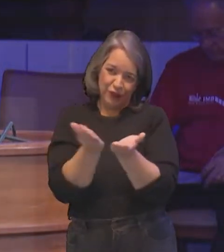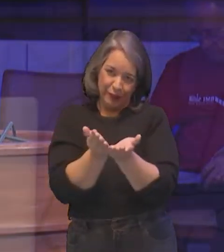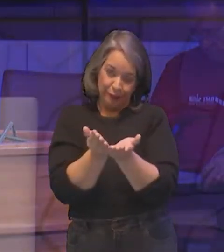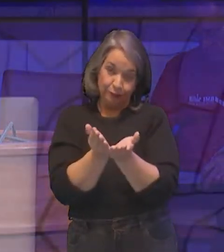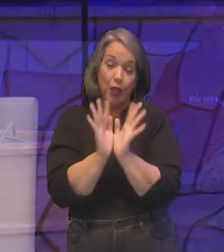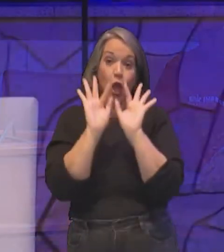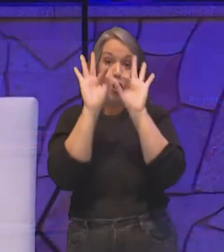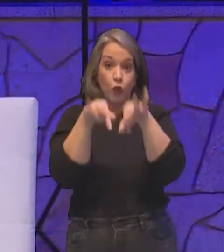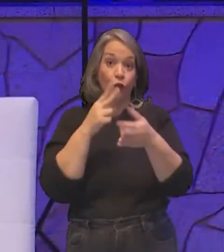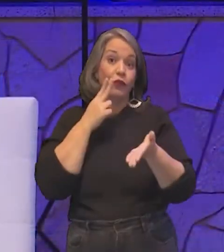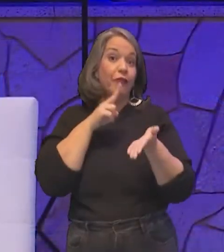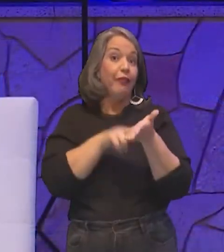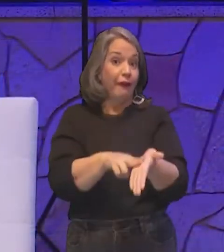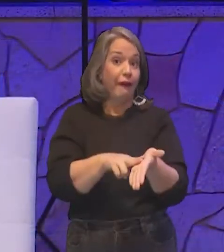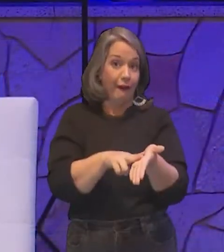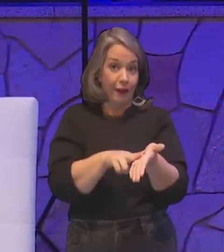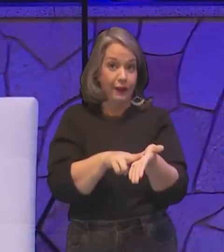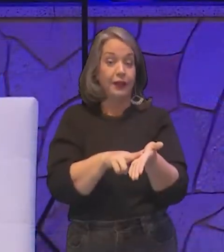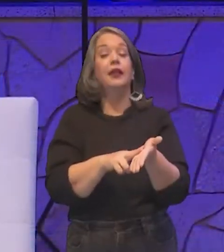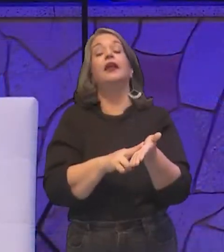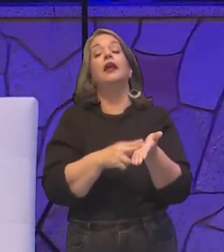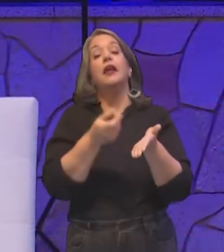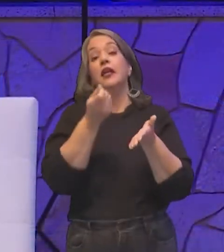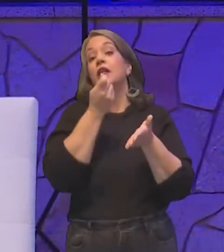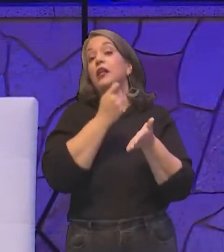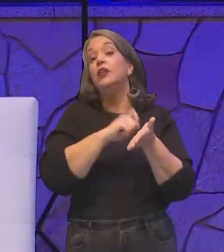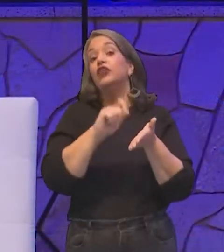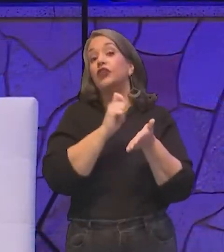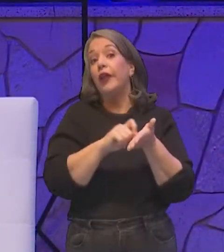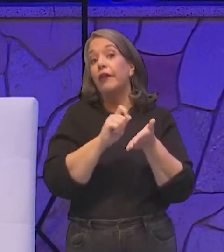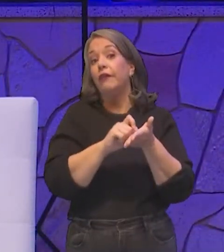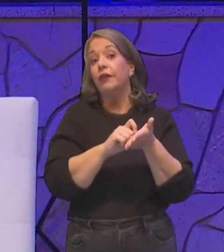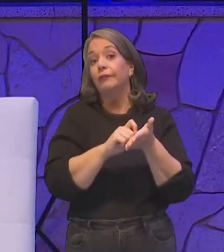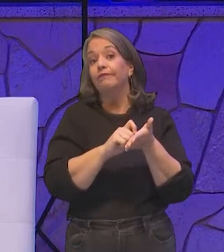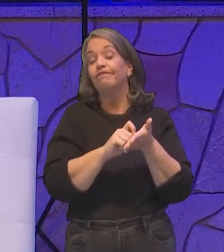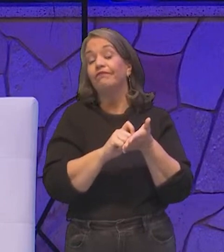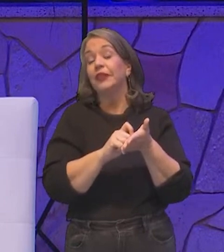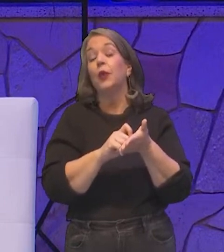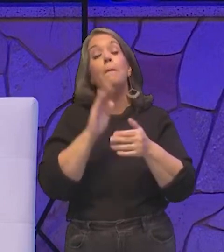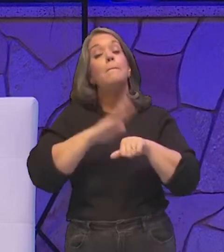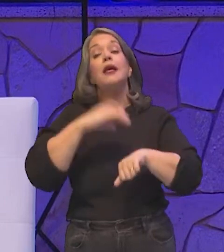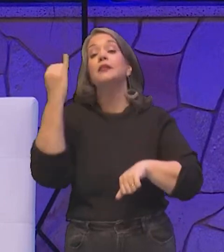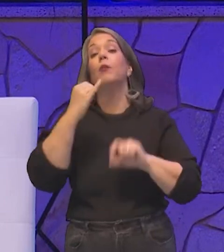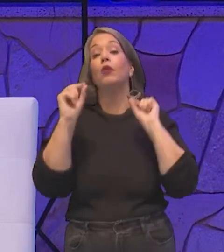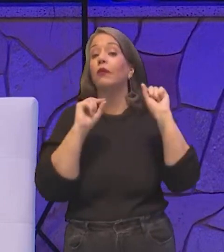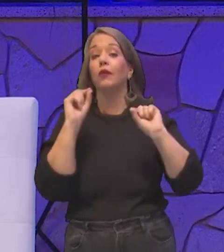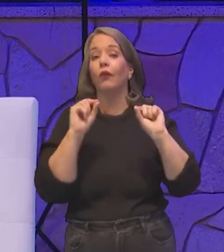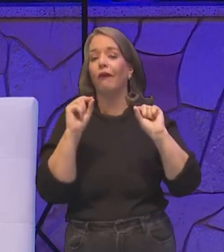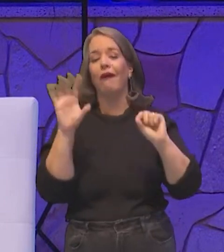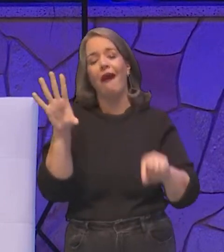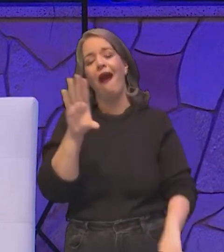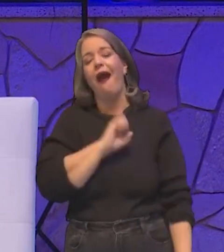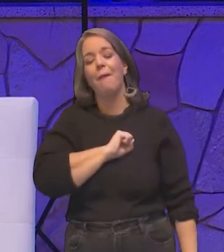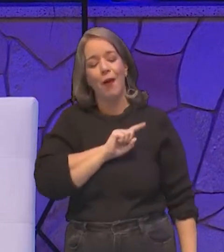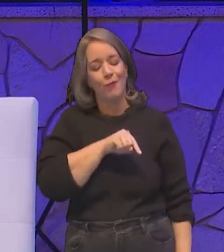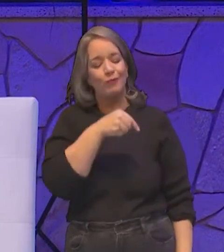caminhada e jornada cristã após a conversão: amar o próximo. Nós lembramos também